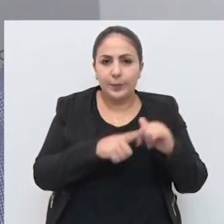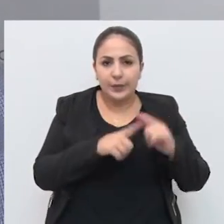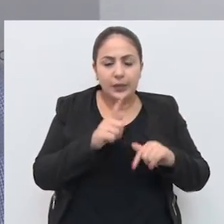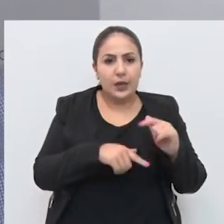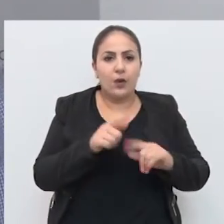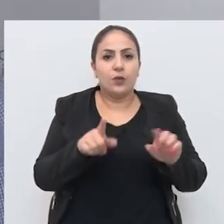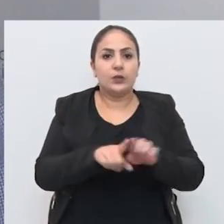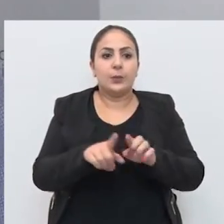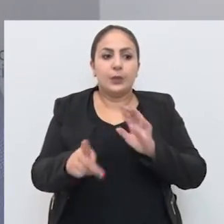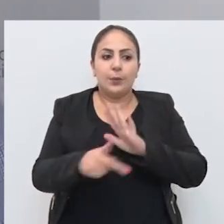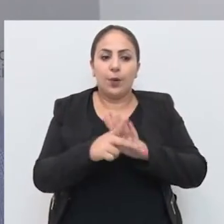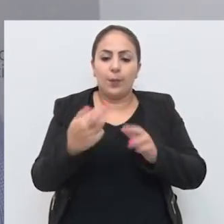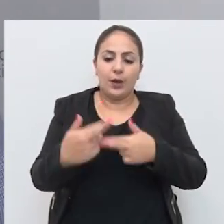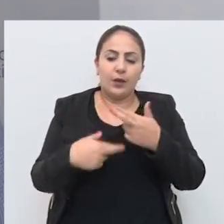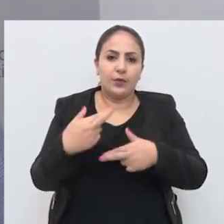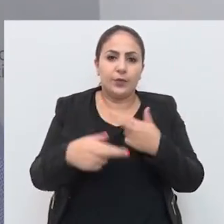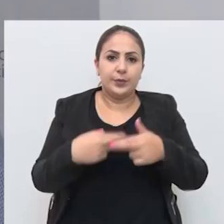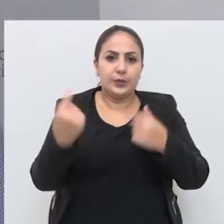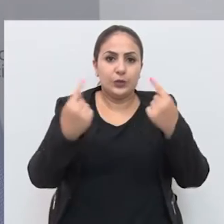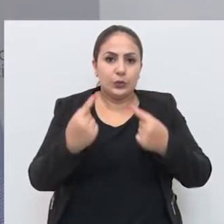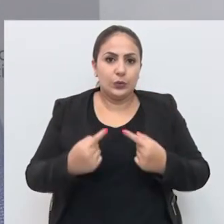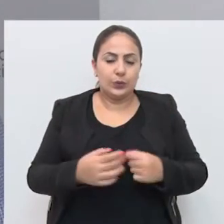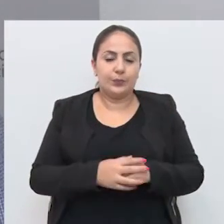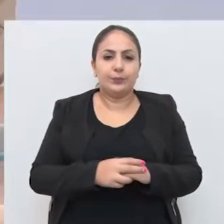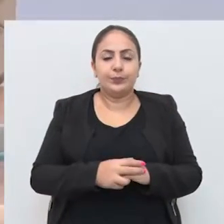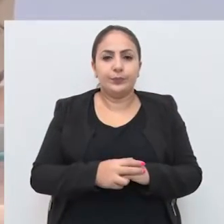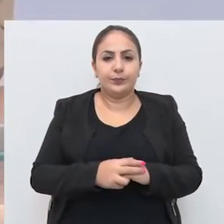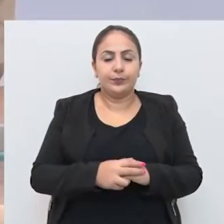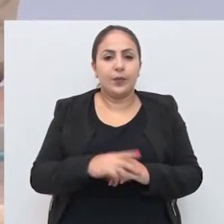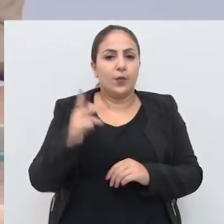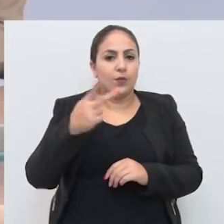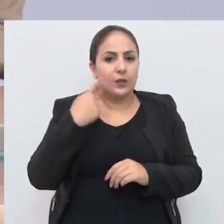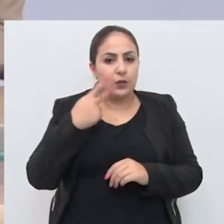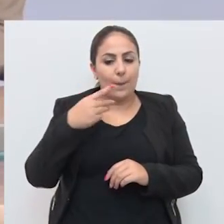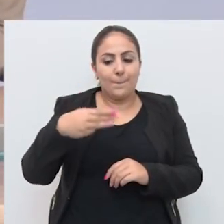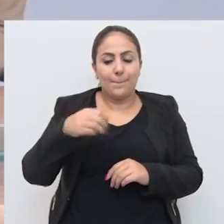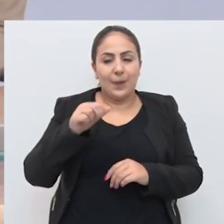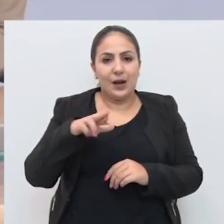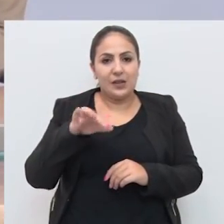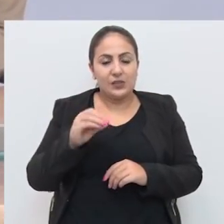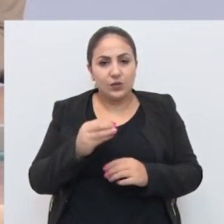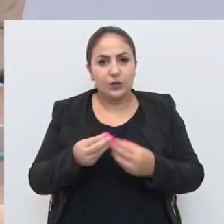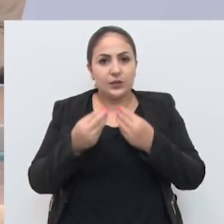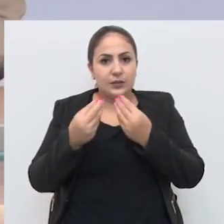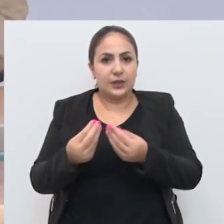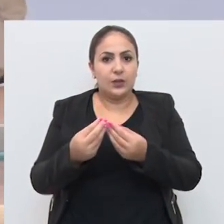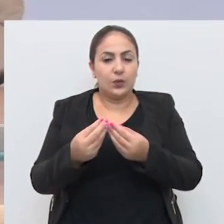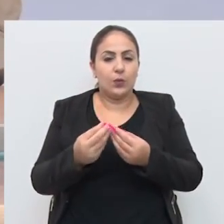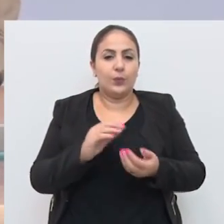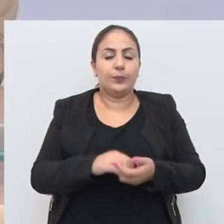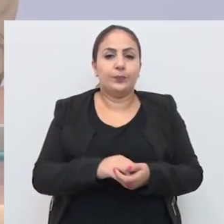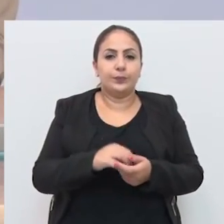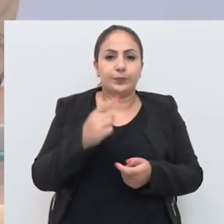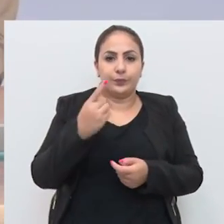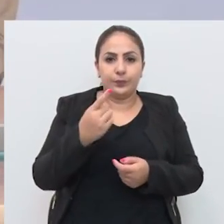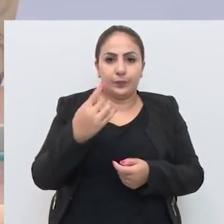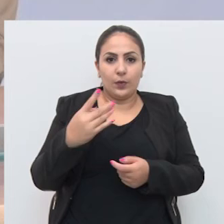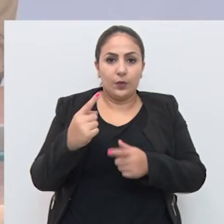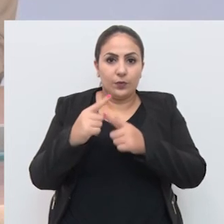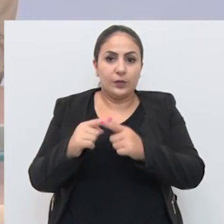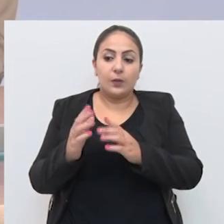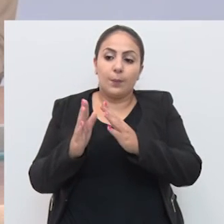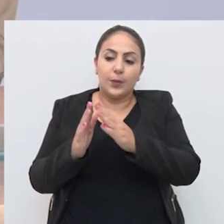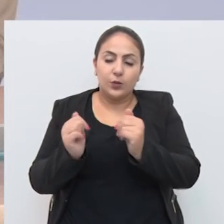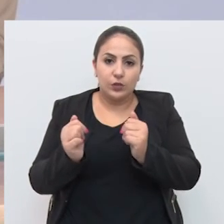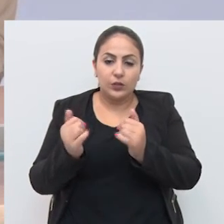de equipamentos como na própria reforma da estrutura em si. O vereador Márcio Patucci encaminhou o 14º pedido